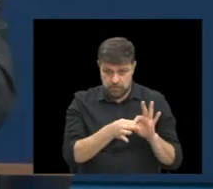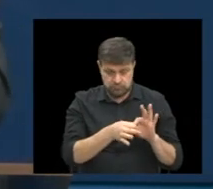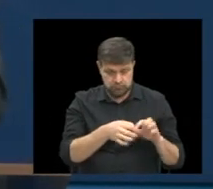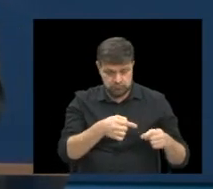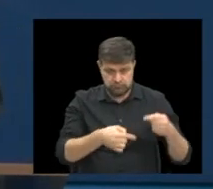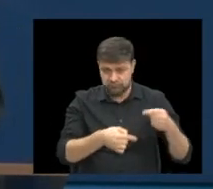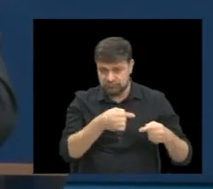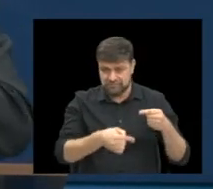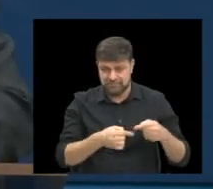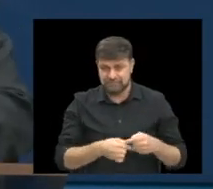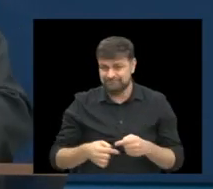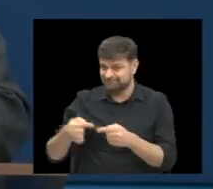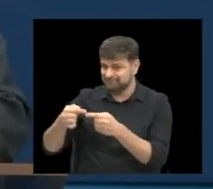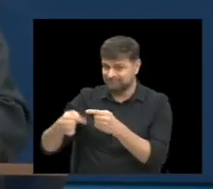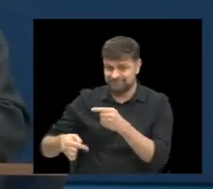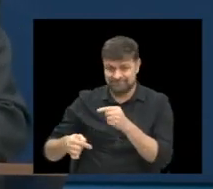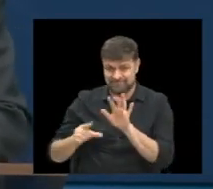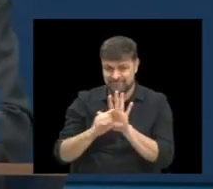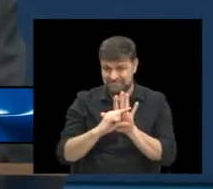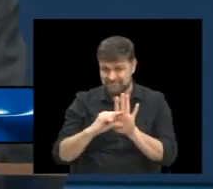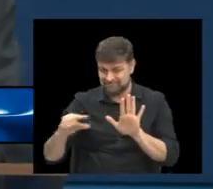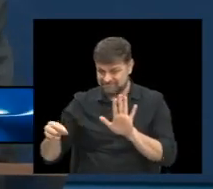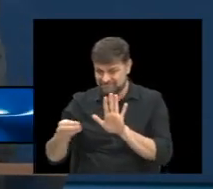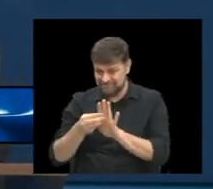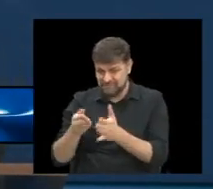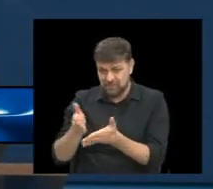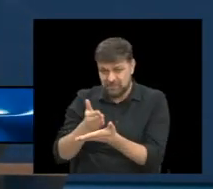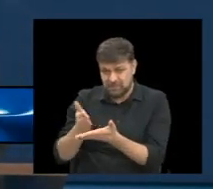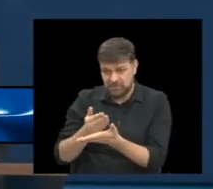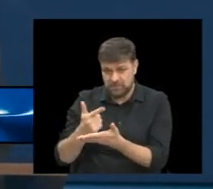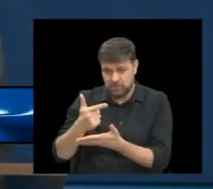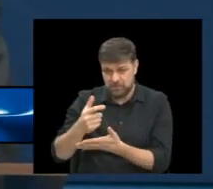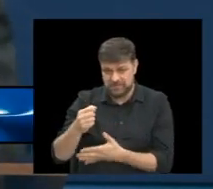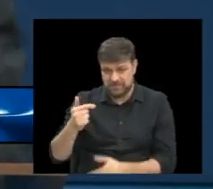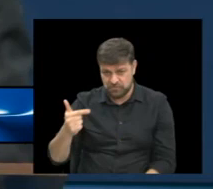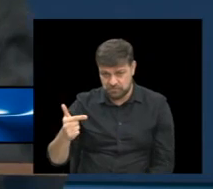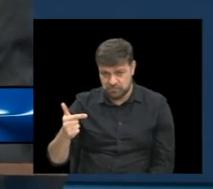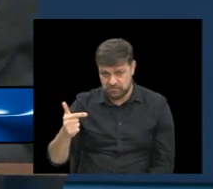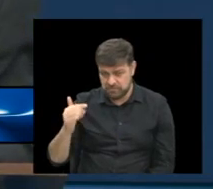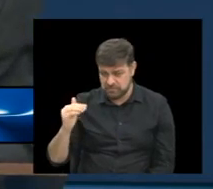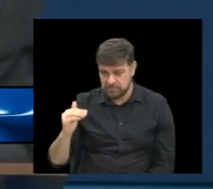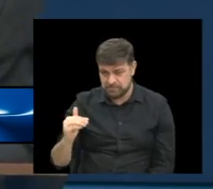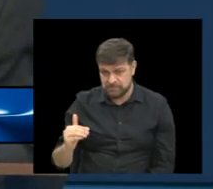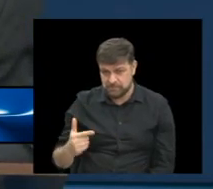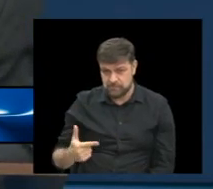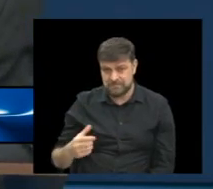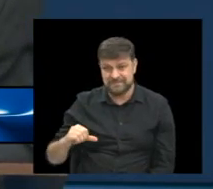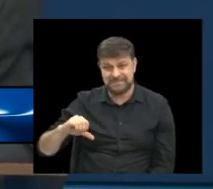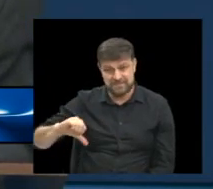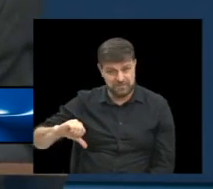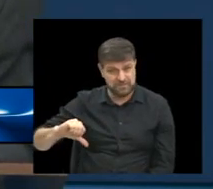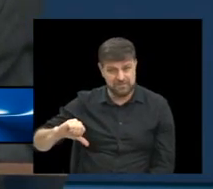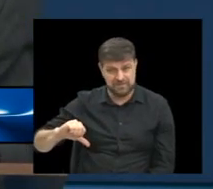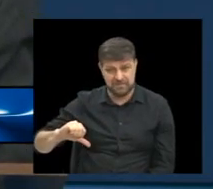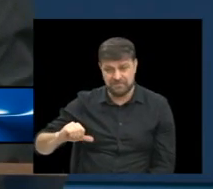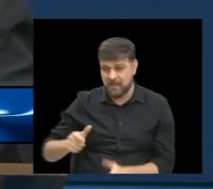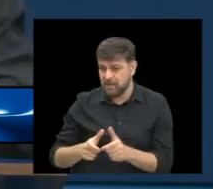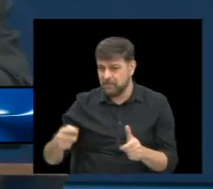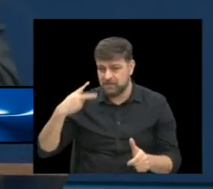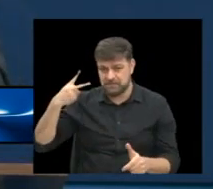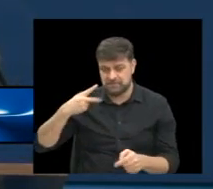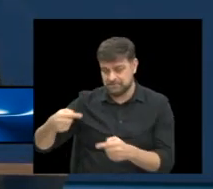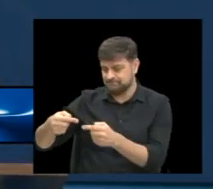parecer contrário às emendas de folha 202 a 209 por